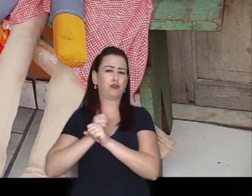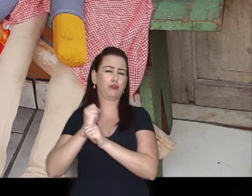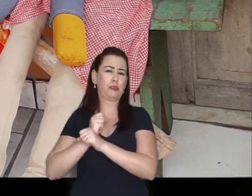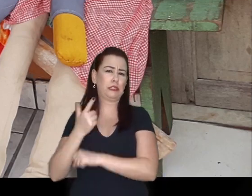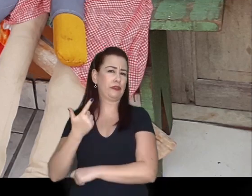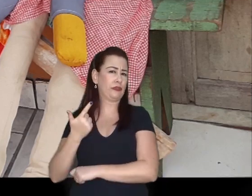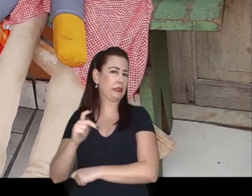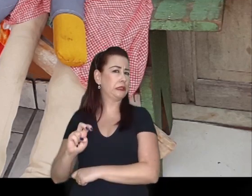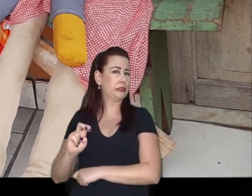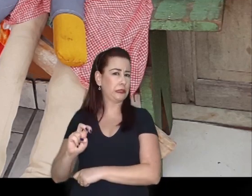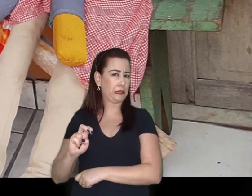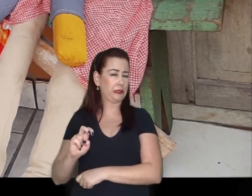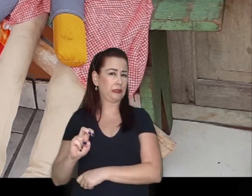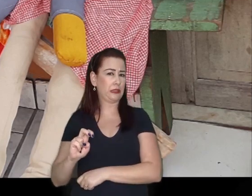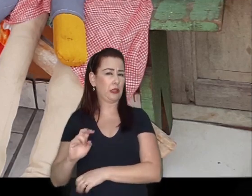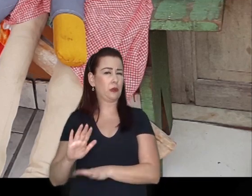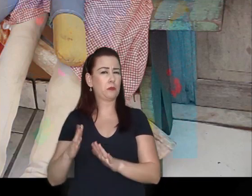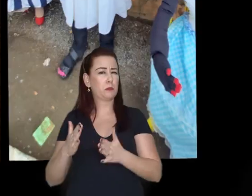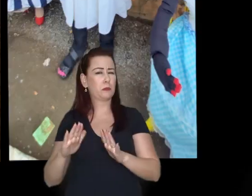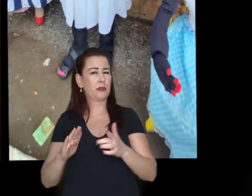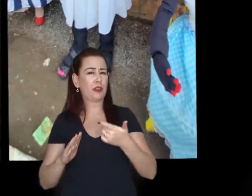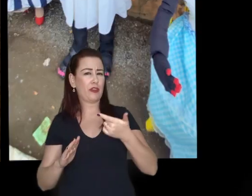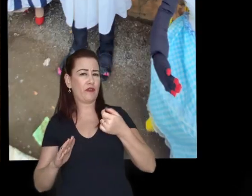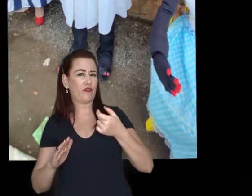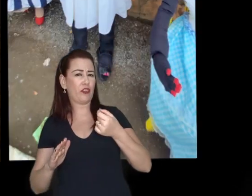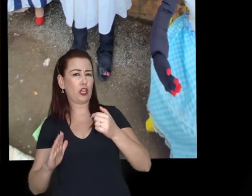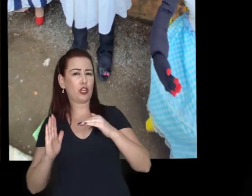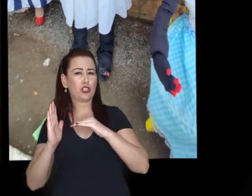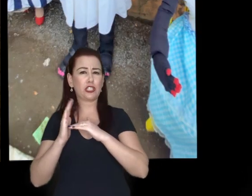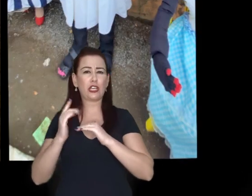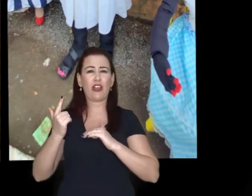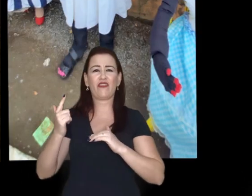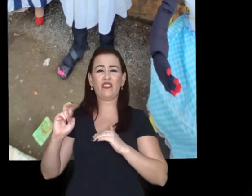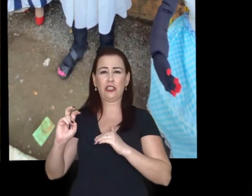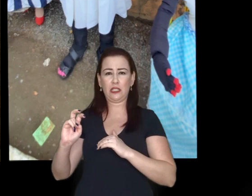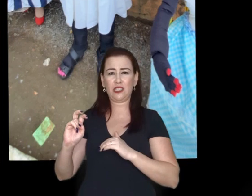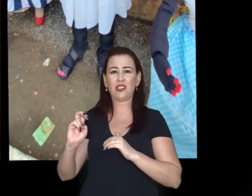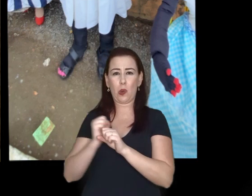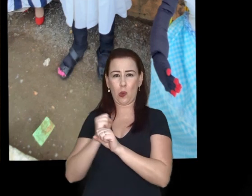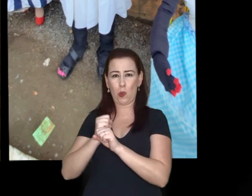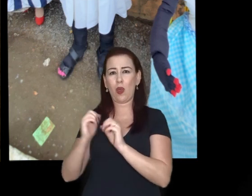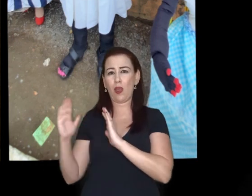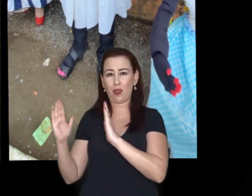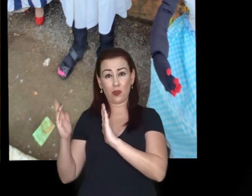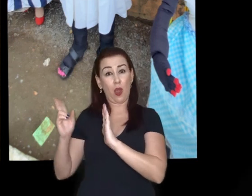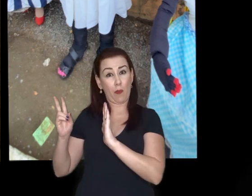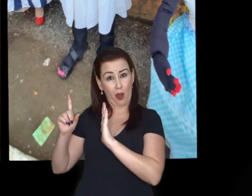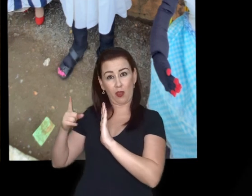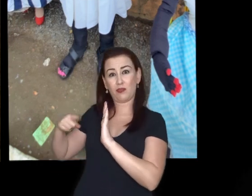anos, de 20 a 25 anos, são as bonecas mais velhas.